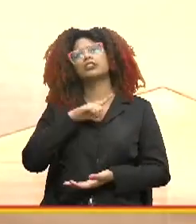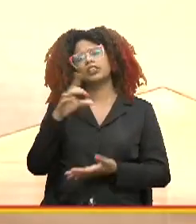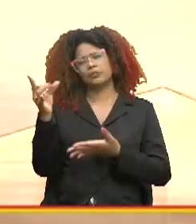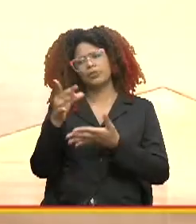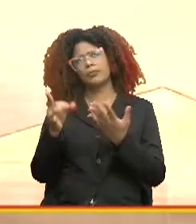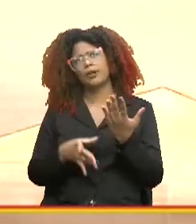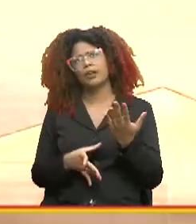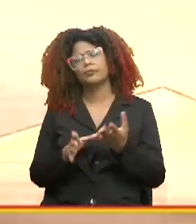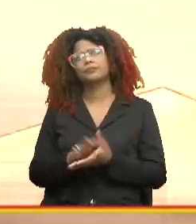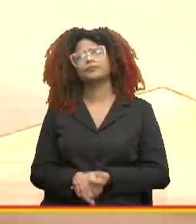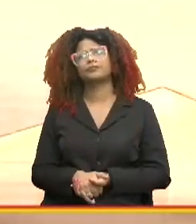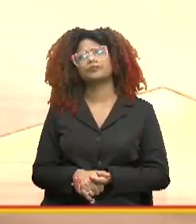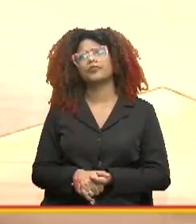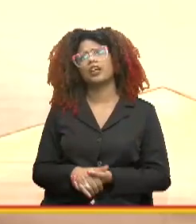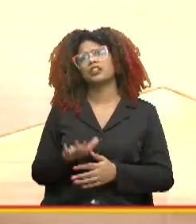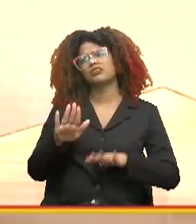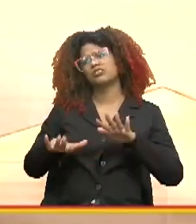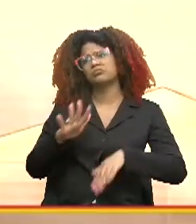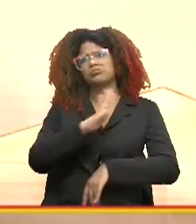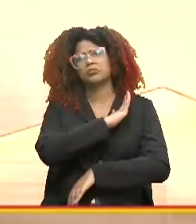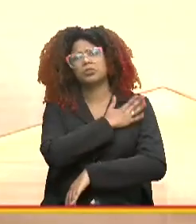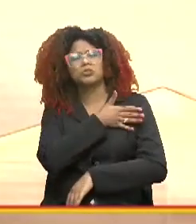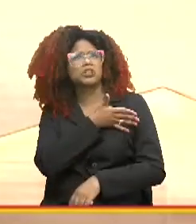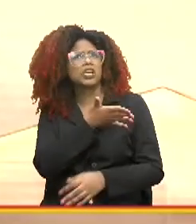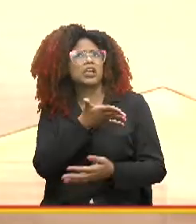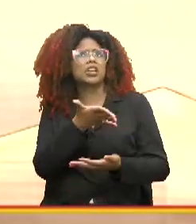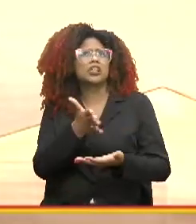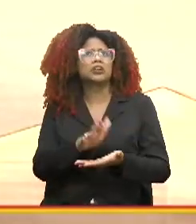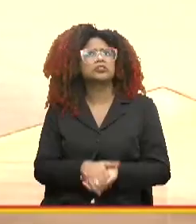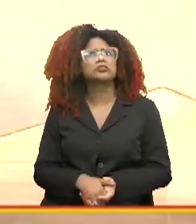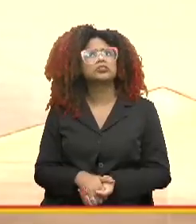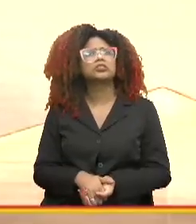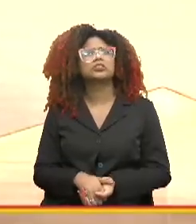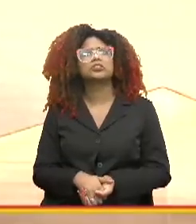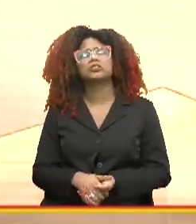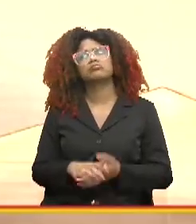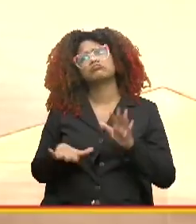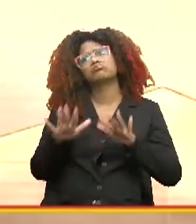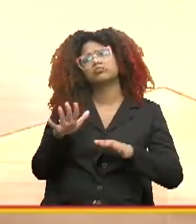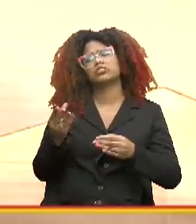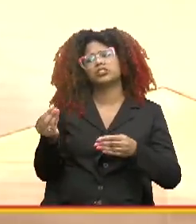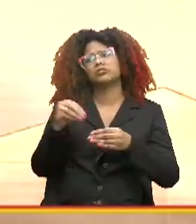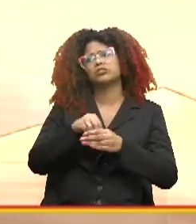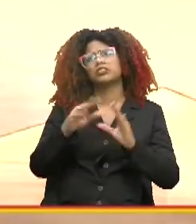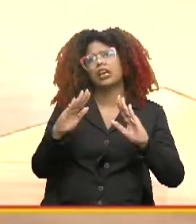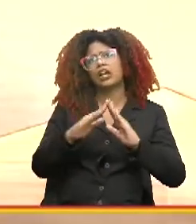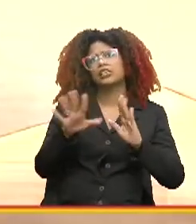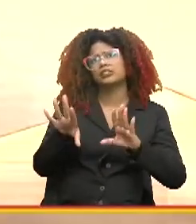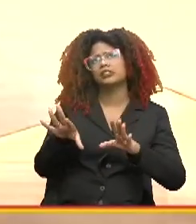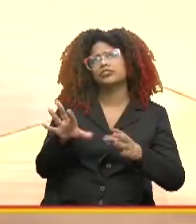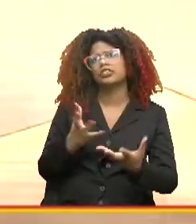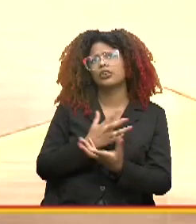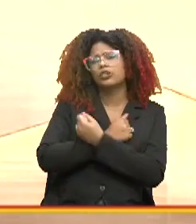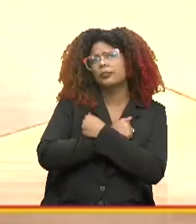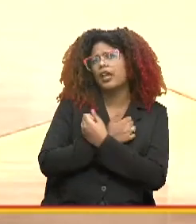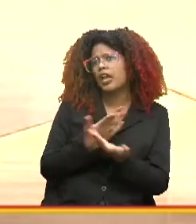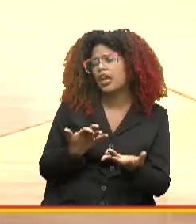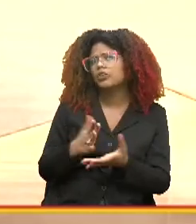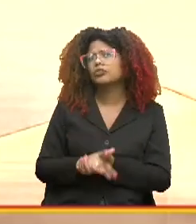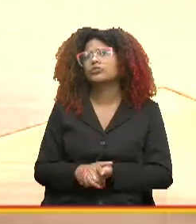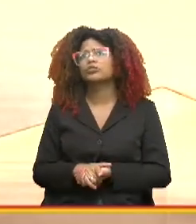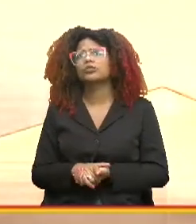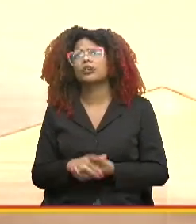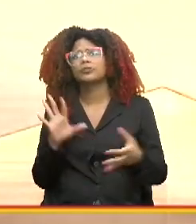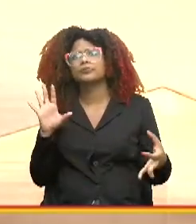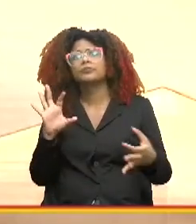o preconceito é uma questão cultural ali dentro dessa casa de acolhimento que algumas ainda a gente tem essa questão que algumas